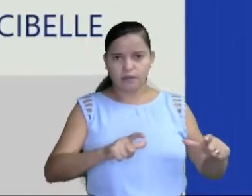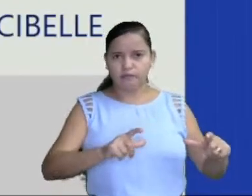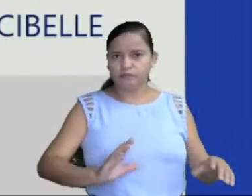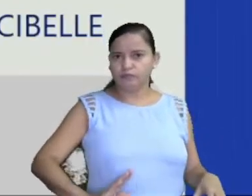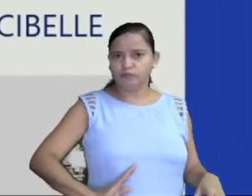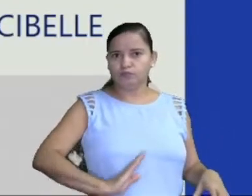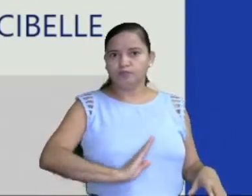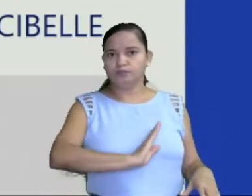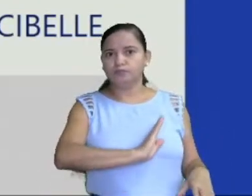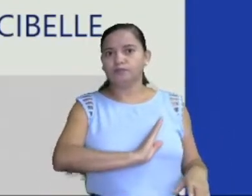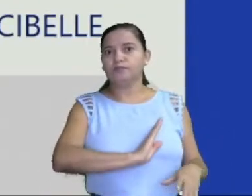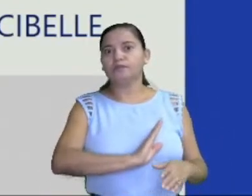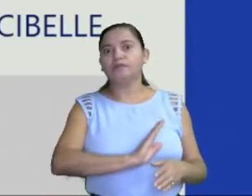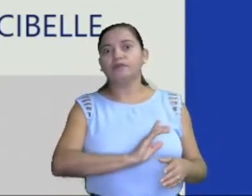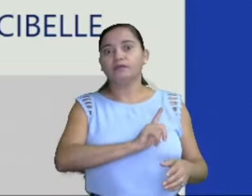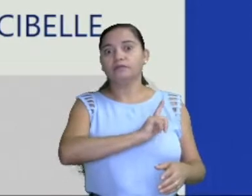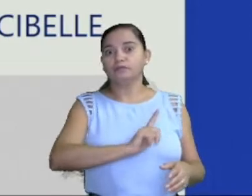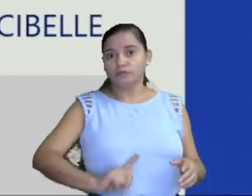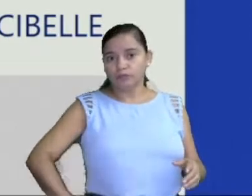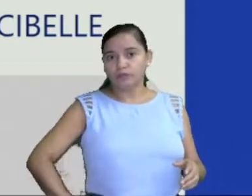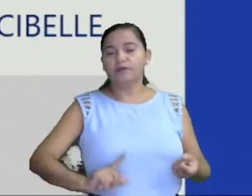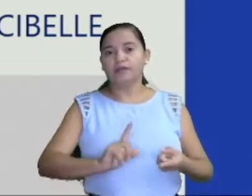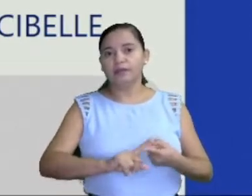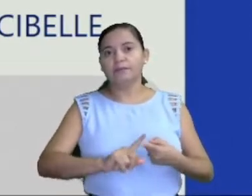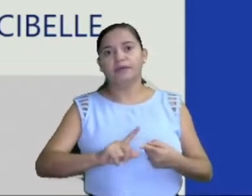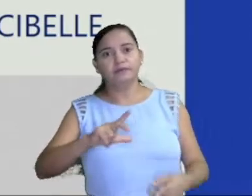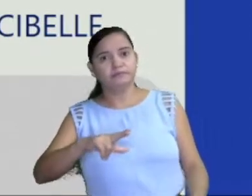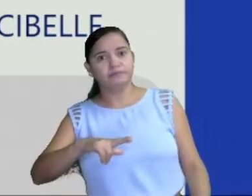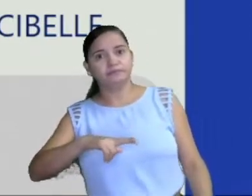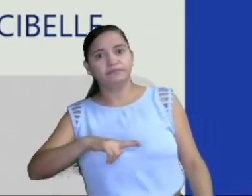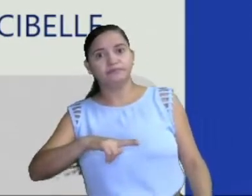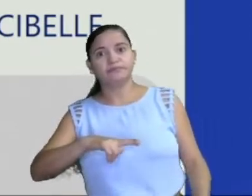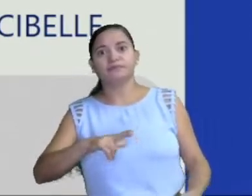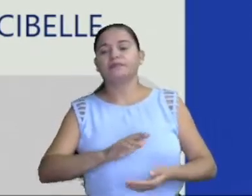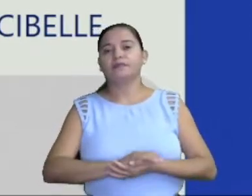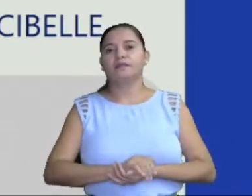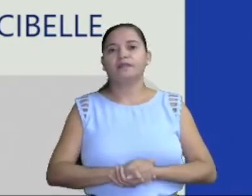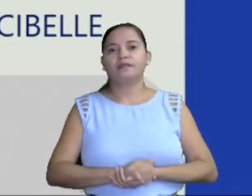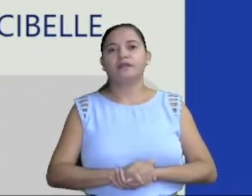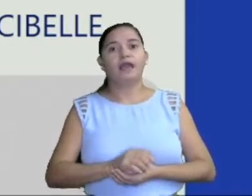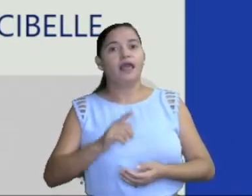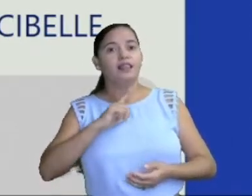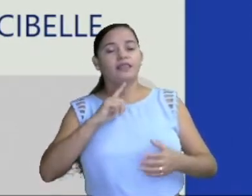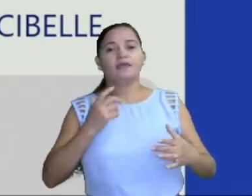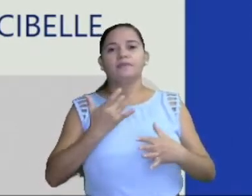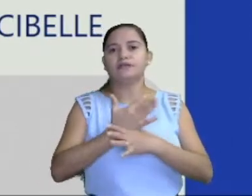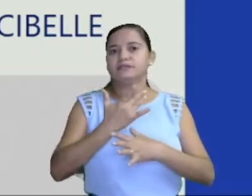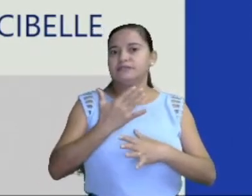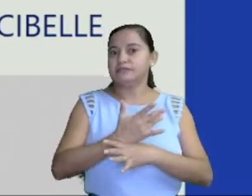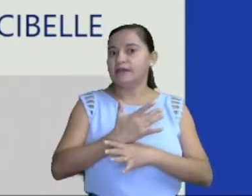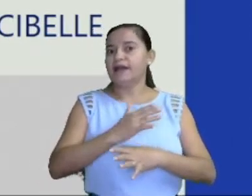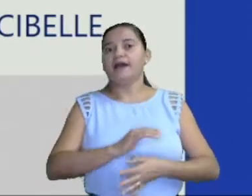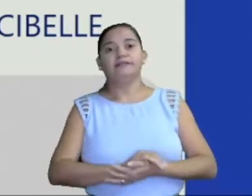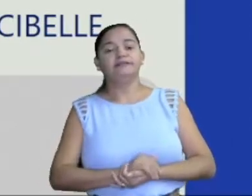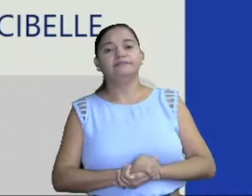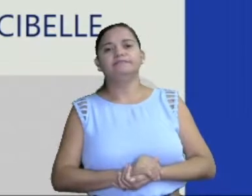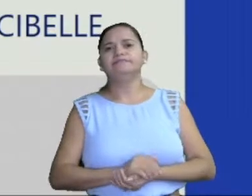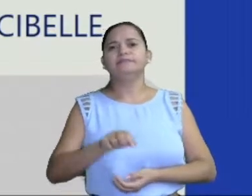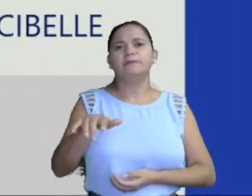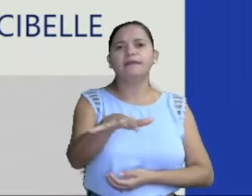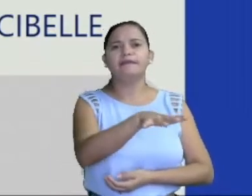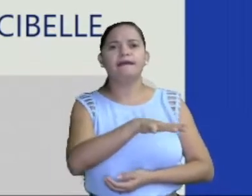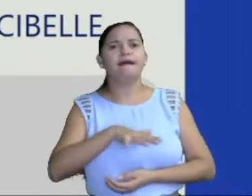privados. Aí temos como objetivos de aprendizagem a cidade, seus espaços públicos e privados e suas áreas